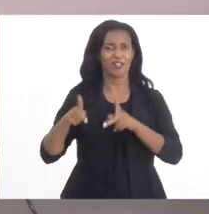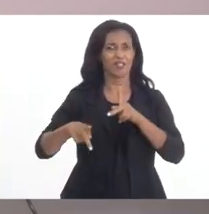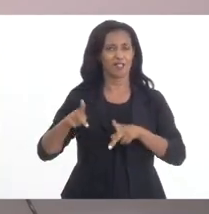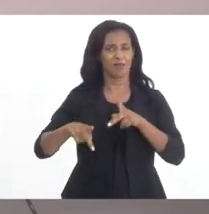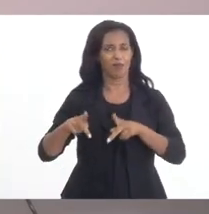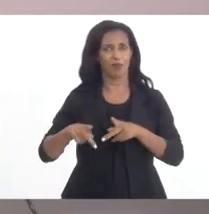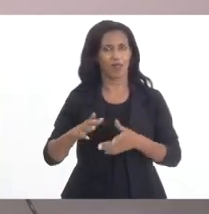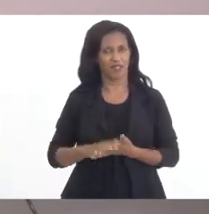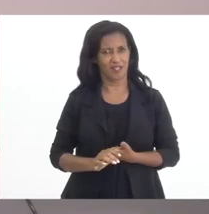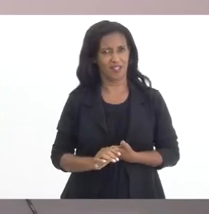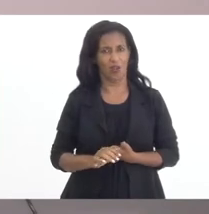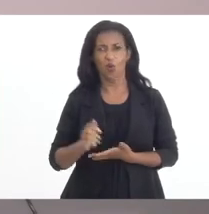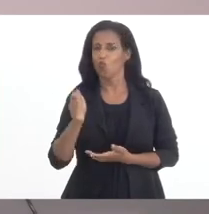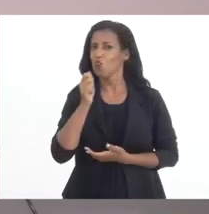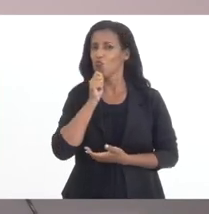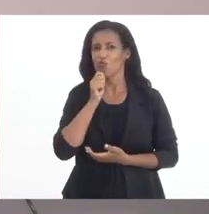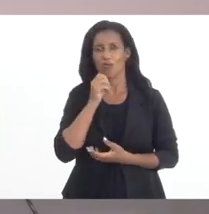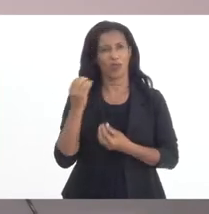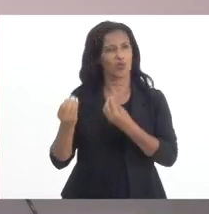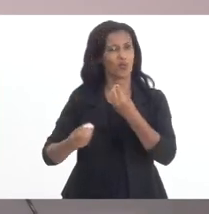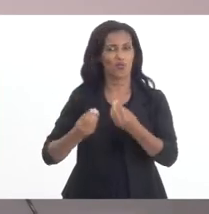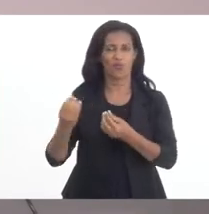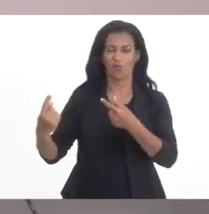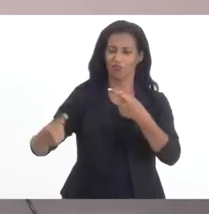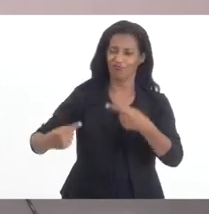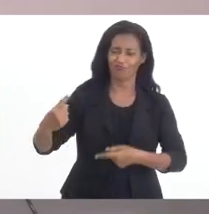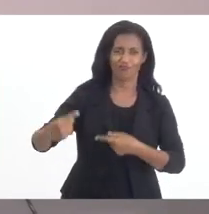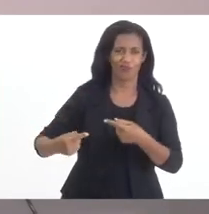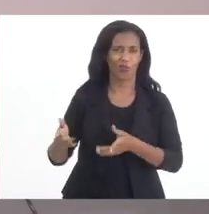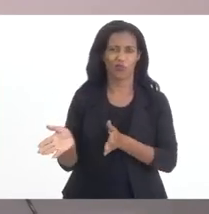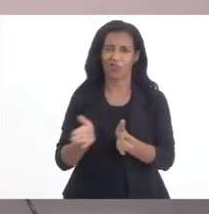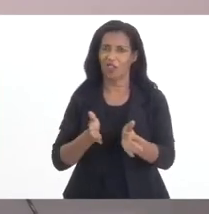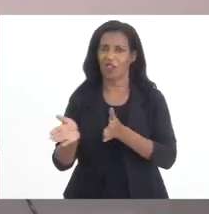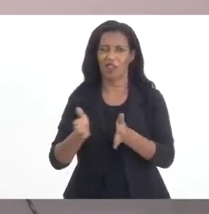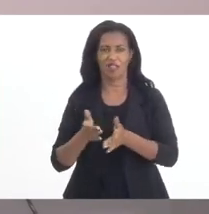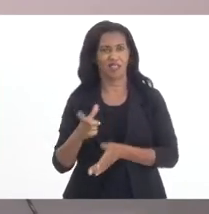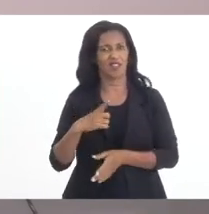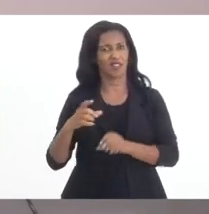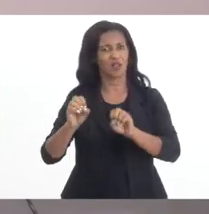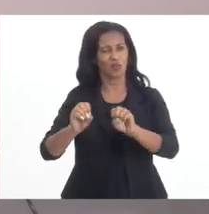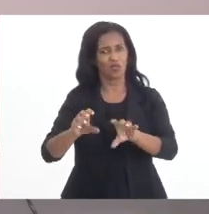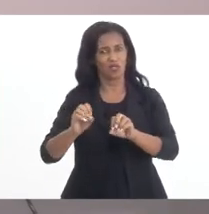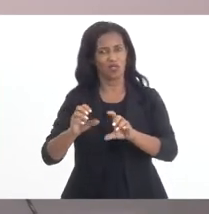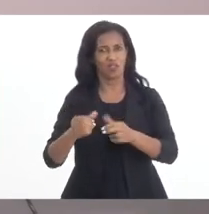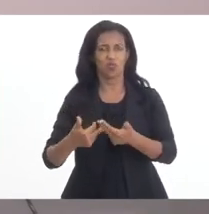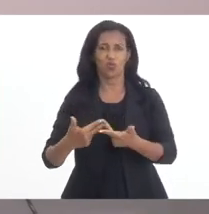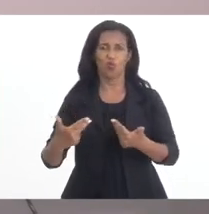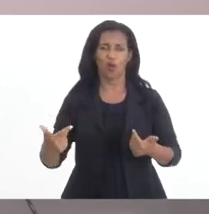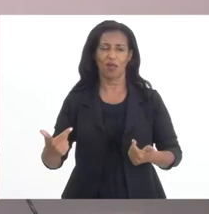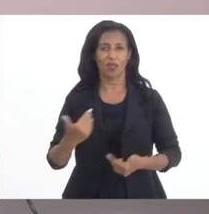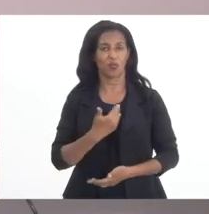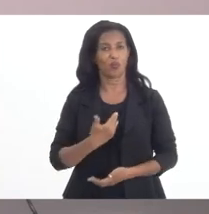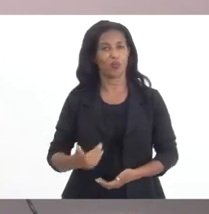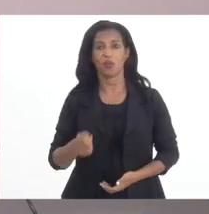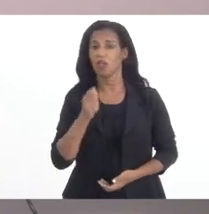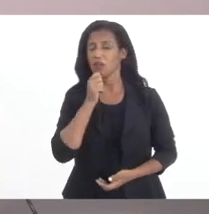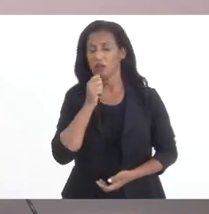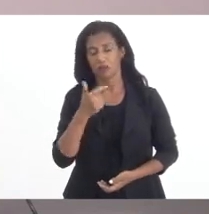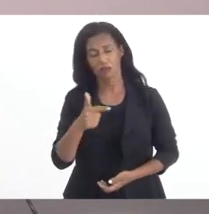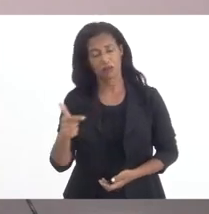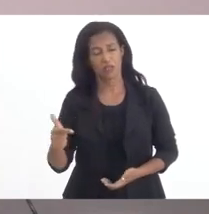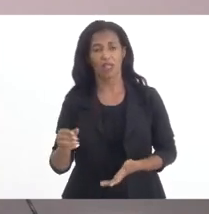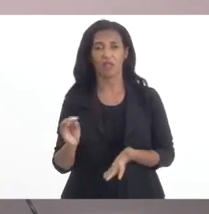região da Zona Oeste não tem possibilidade, não tem acesso a ter um ensino de qualidade público. Não tem.